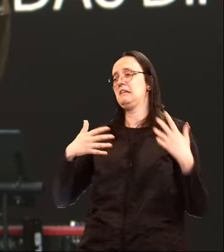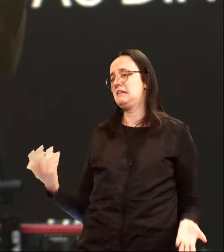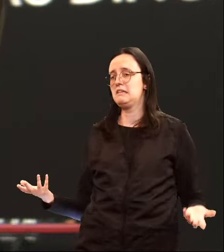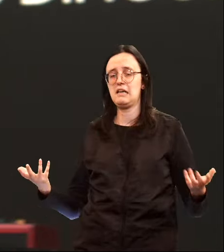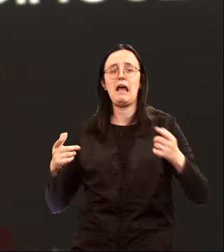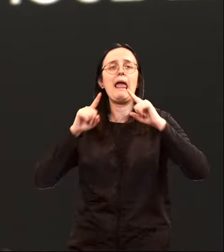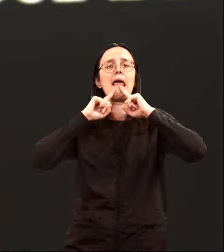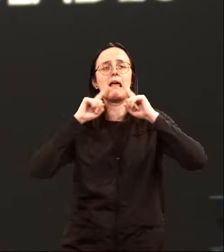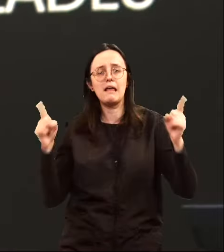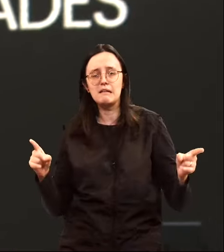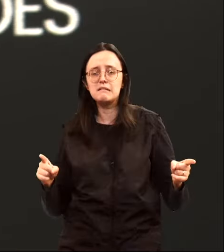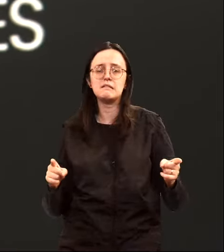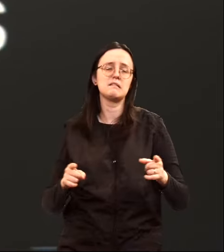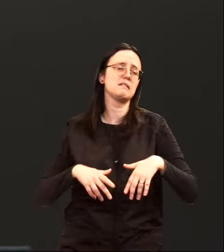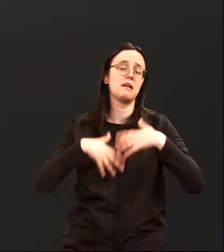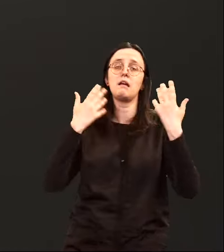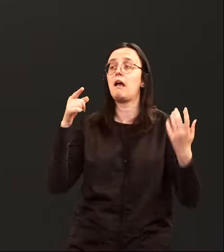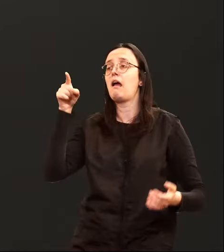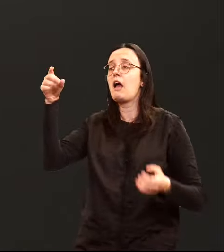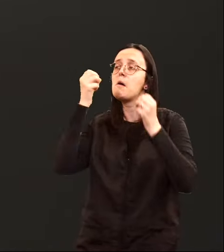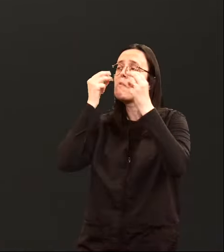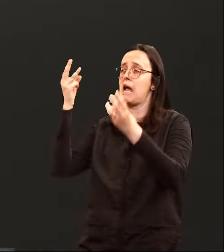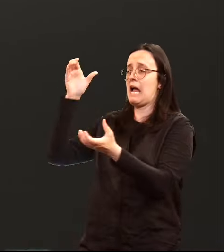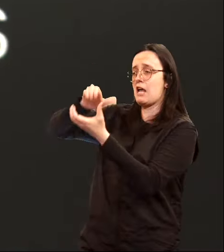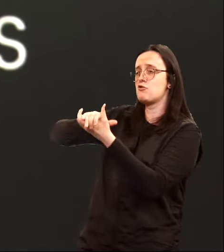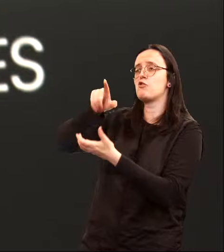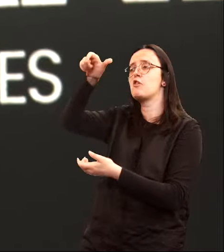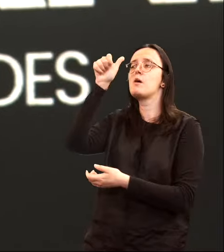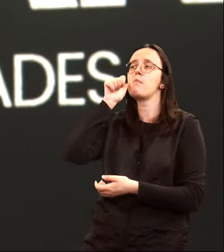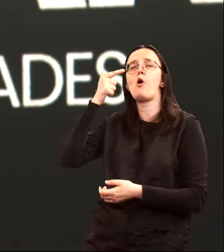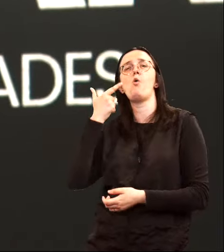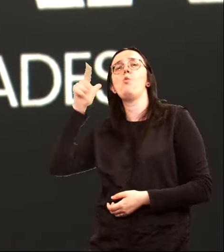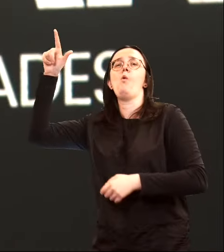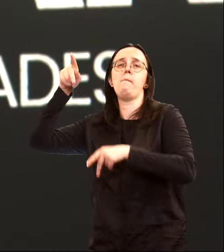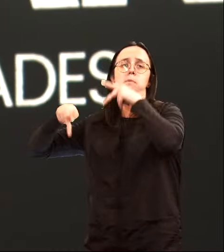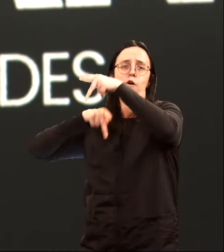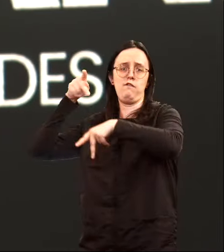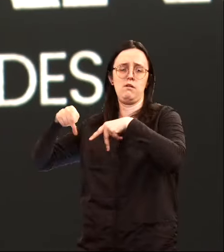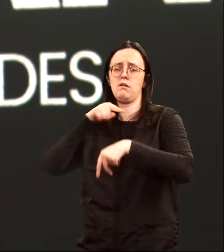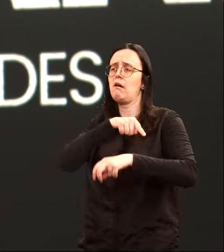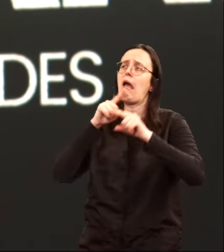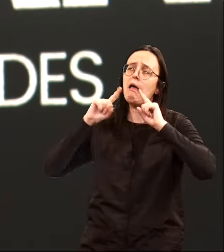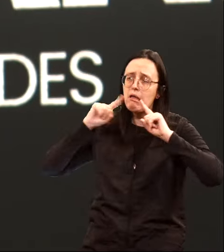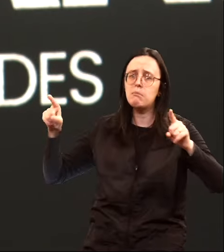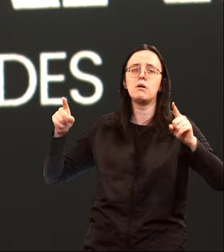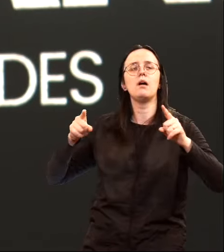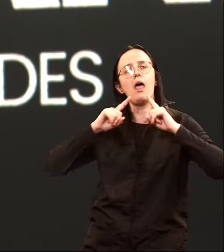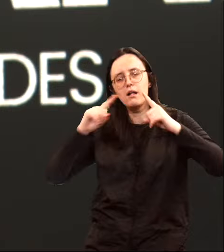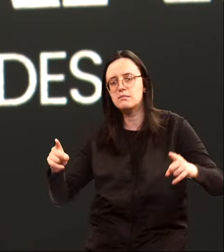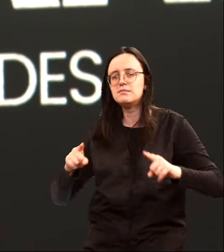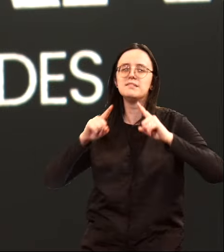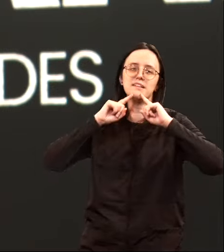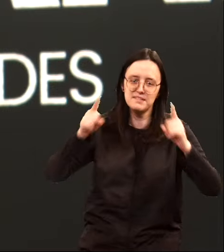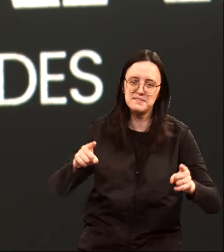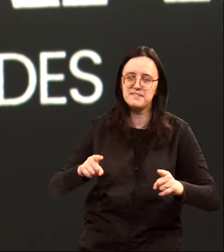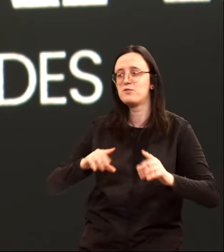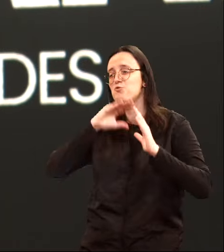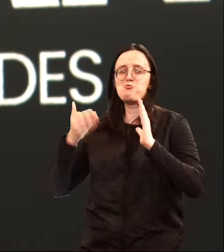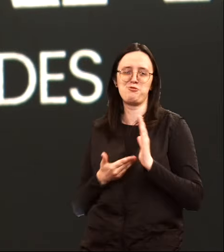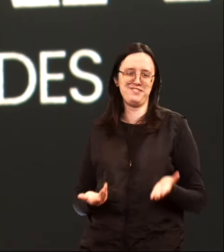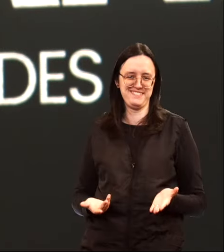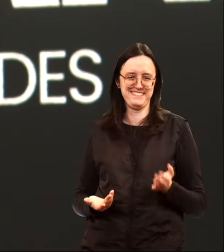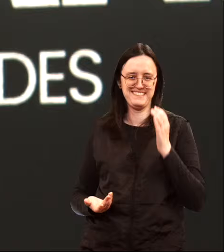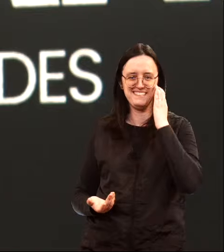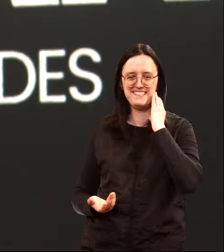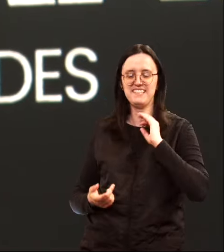Eles reclamaram porque Moisés casou com uma mulher etíope. Reclamaram. A reclamação